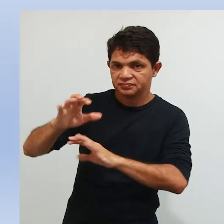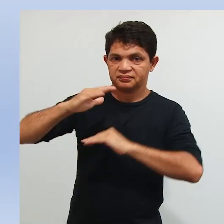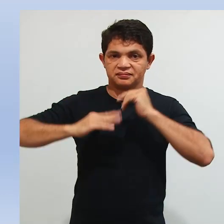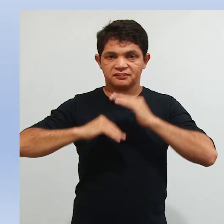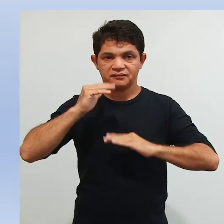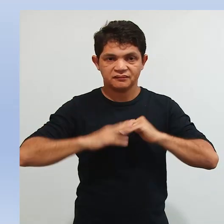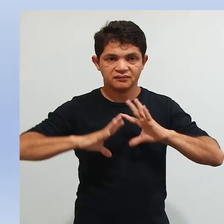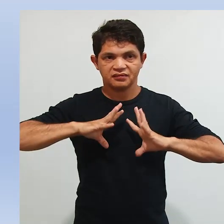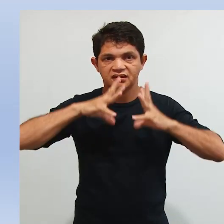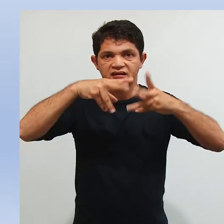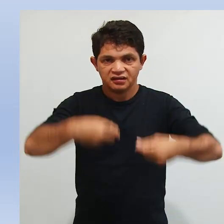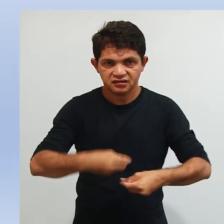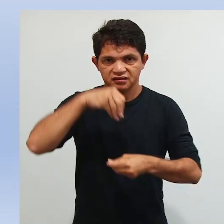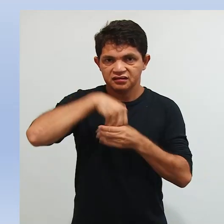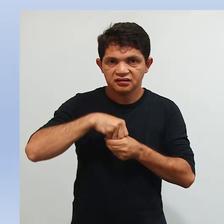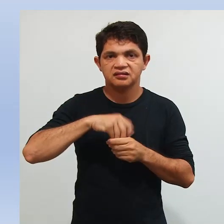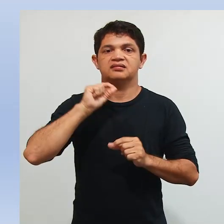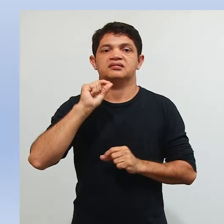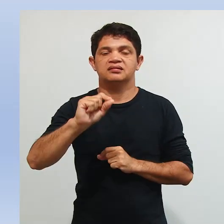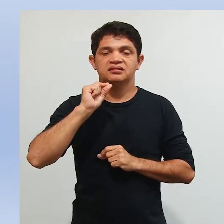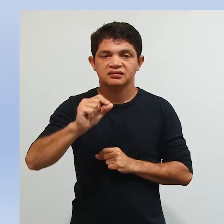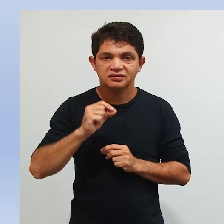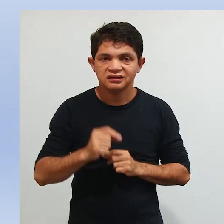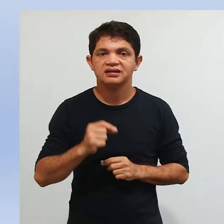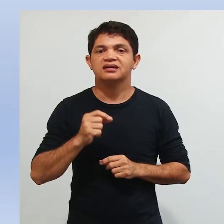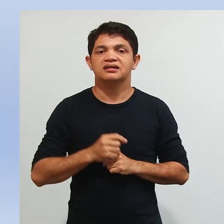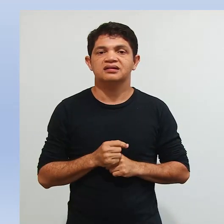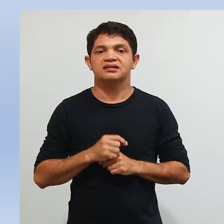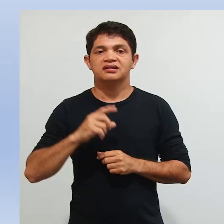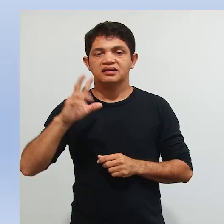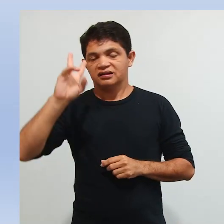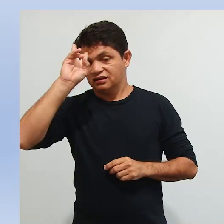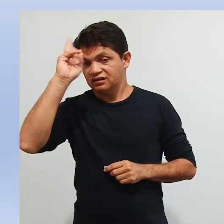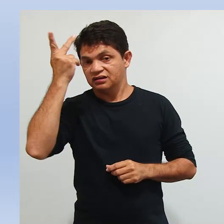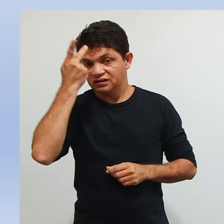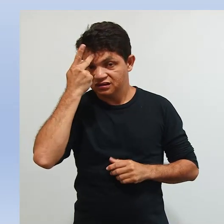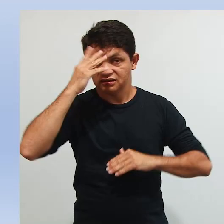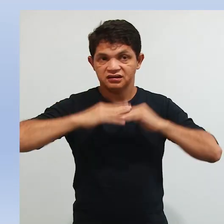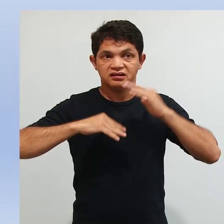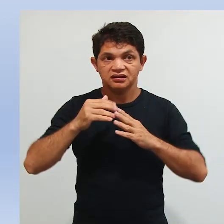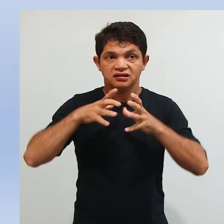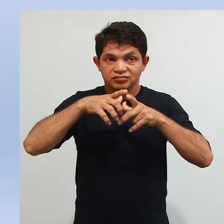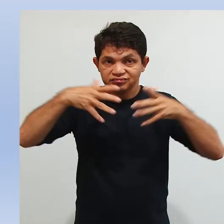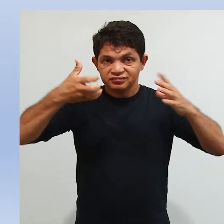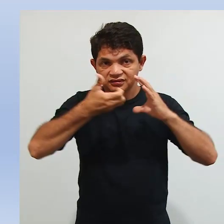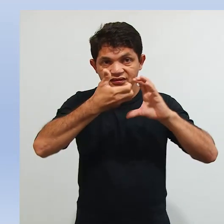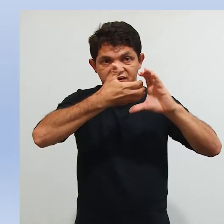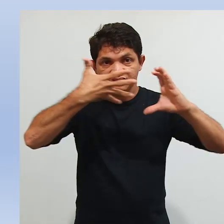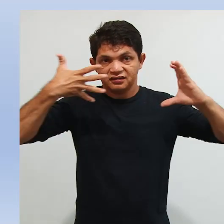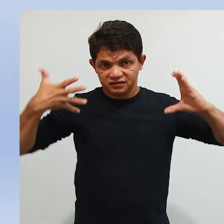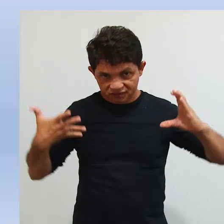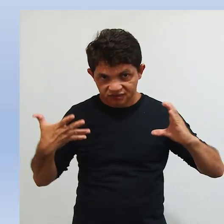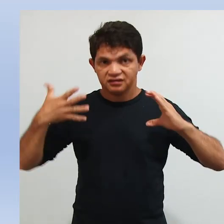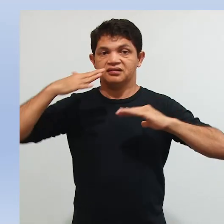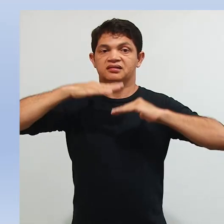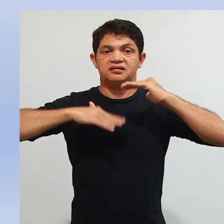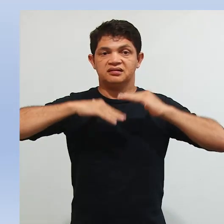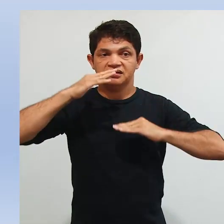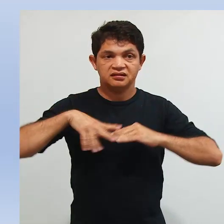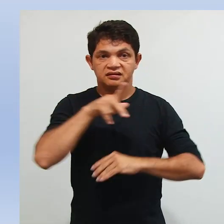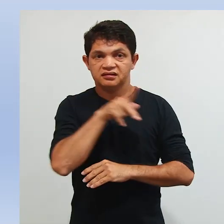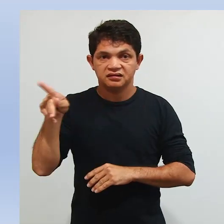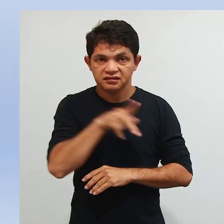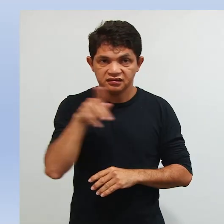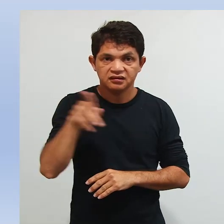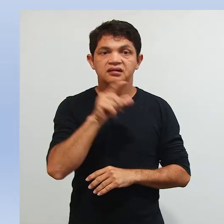que se apresenta a duração são características que servem de alerta para o professor levantar a hipótese